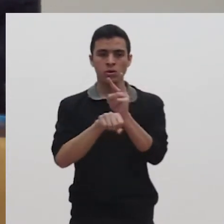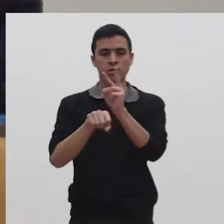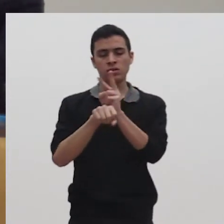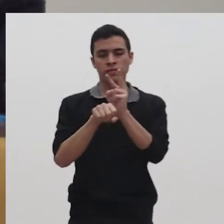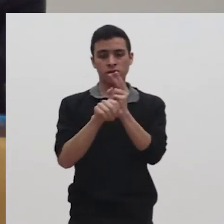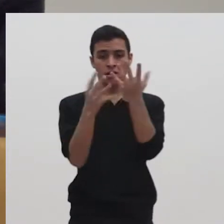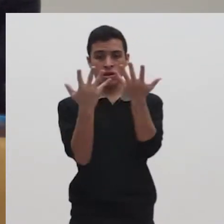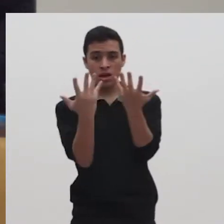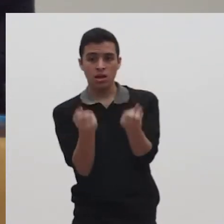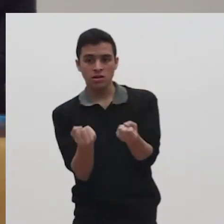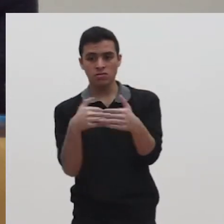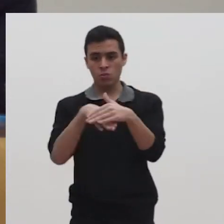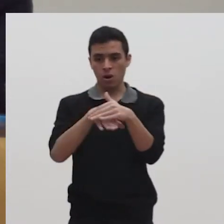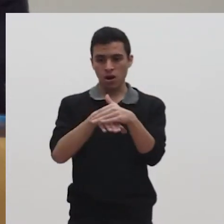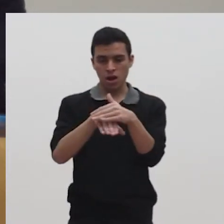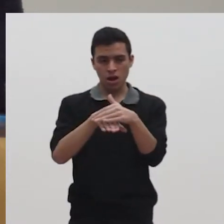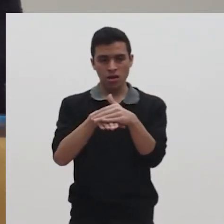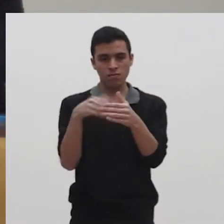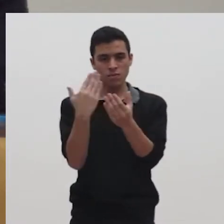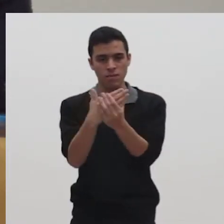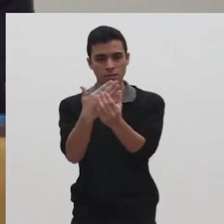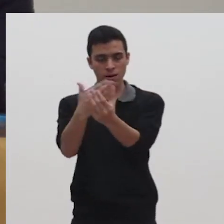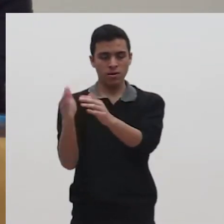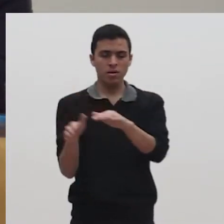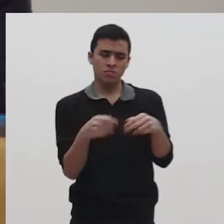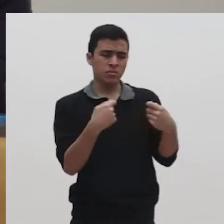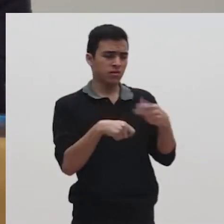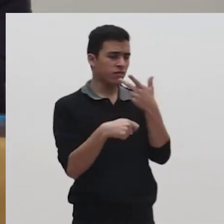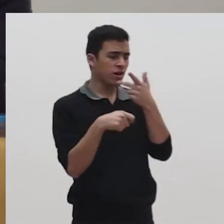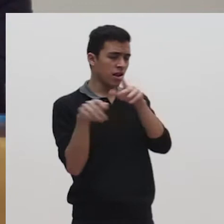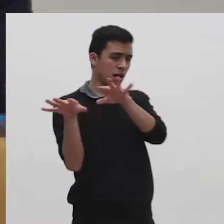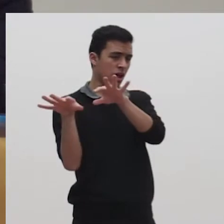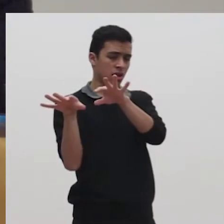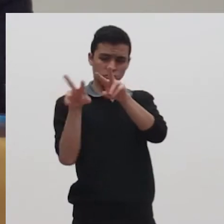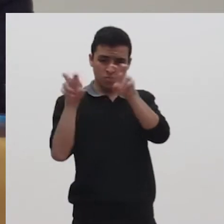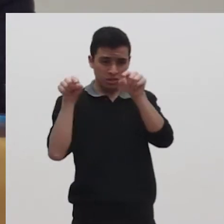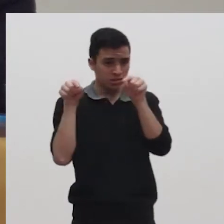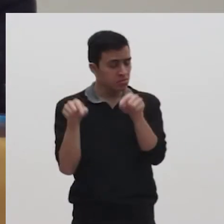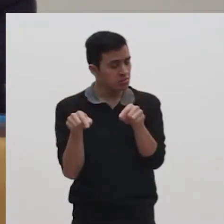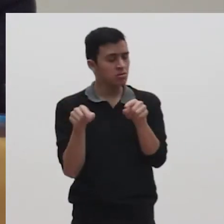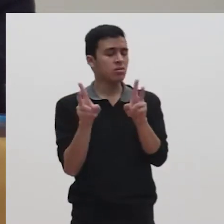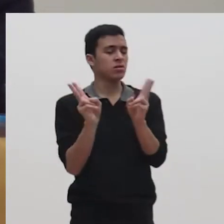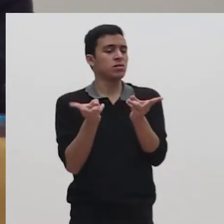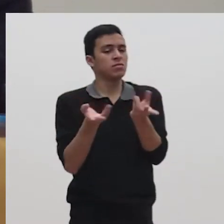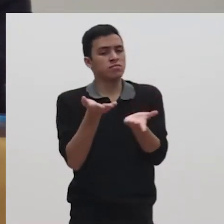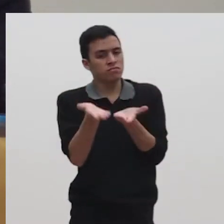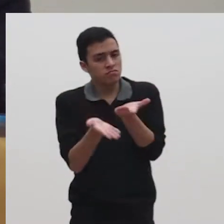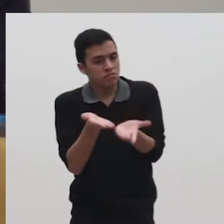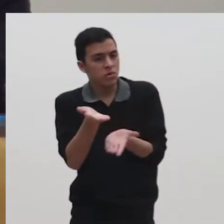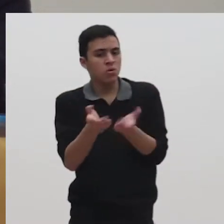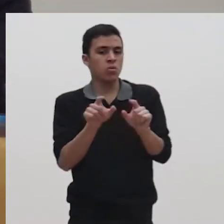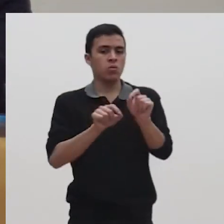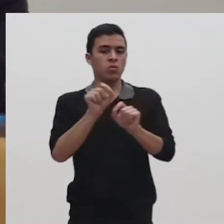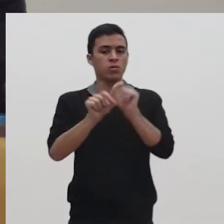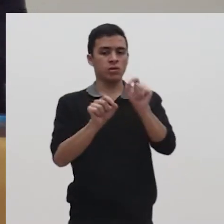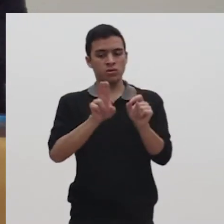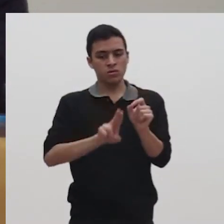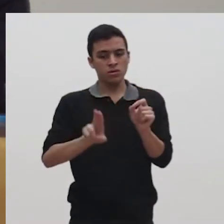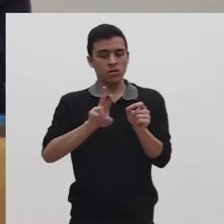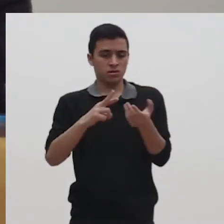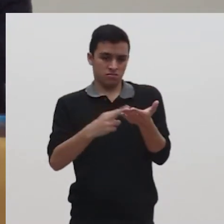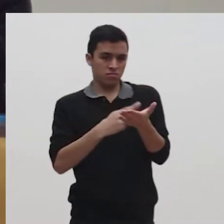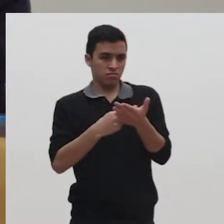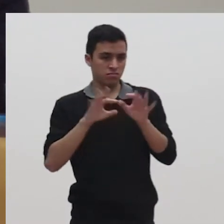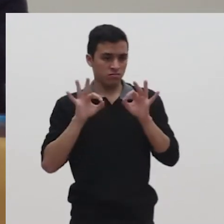backup, né? Eu acho que a gente tem que fomentar e sempre trabalhar com as nossas revistas científicas,